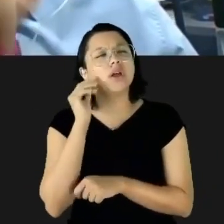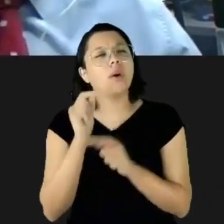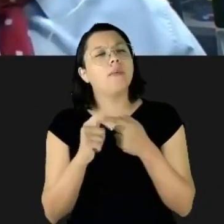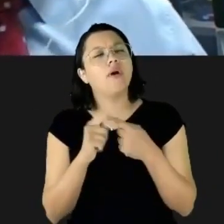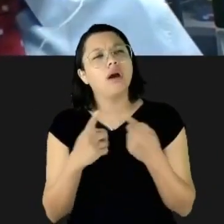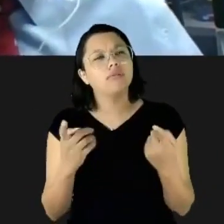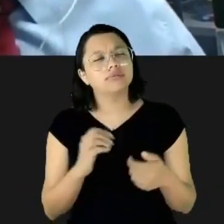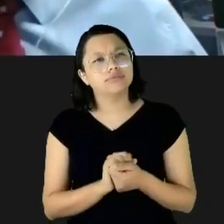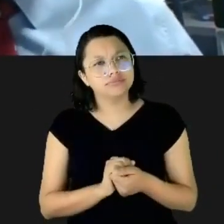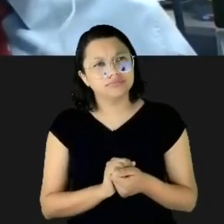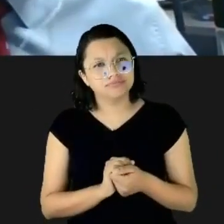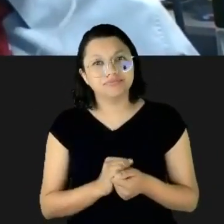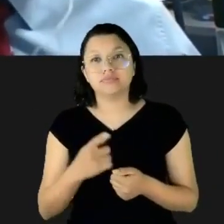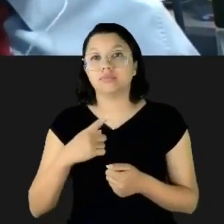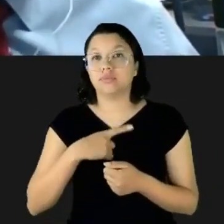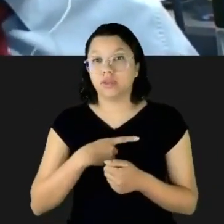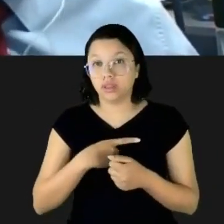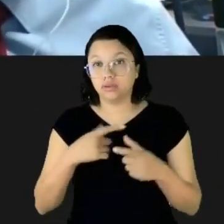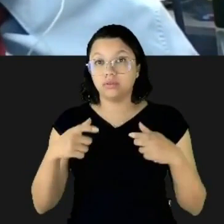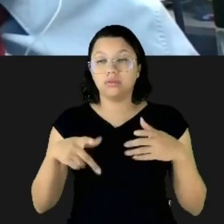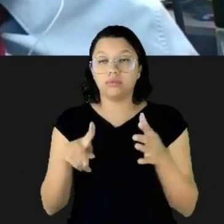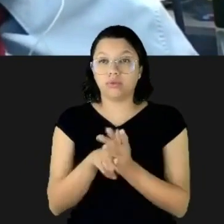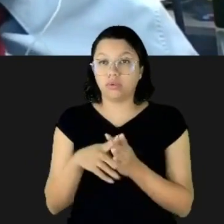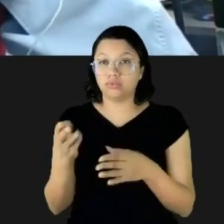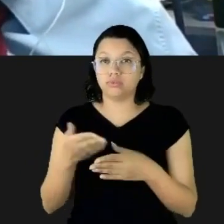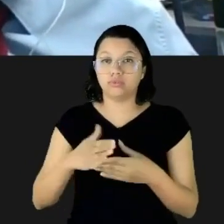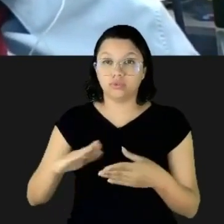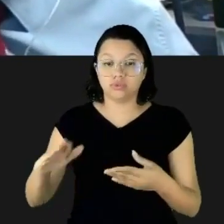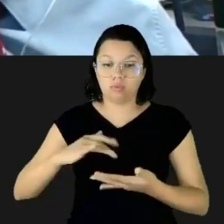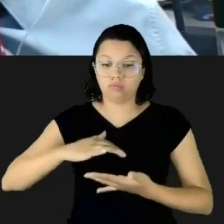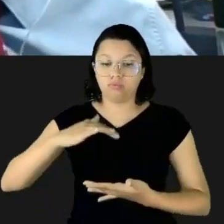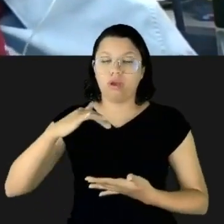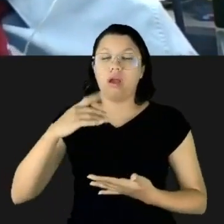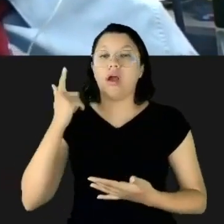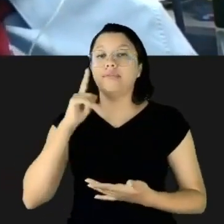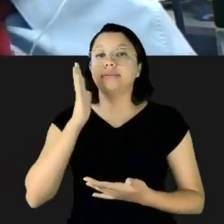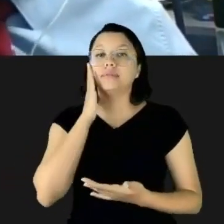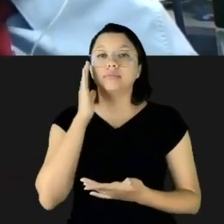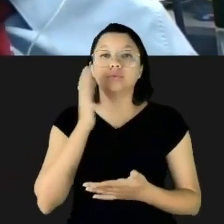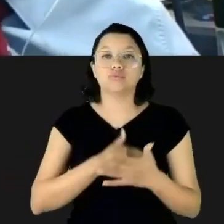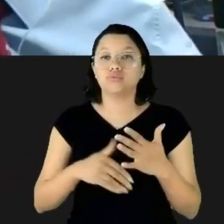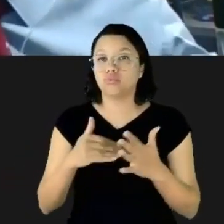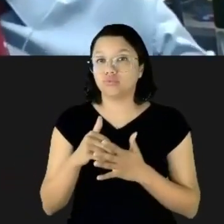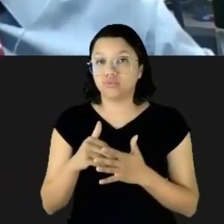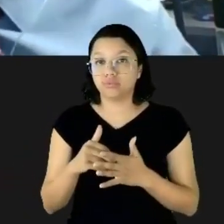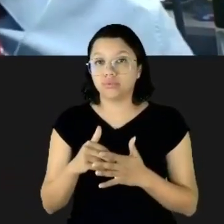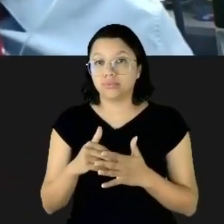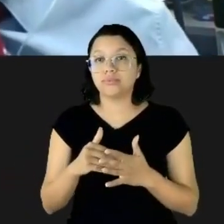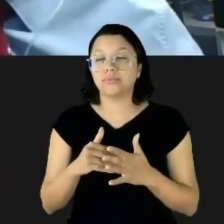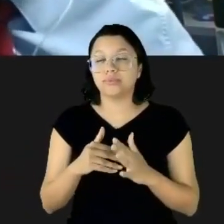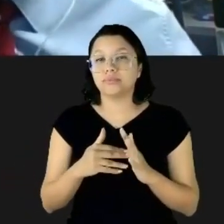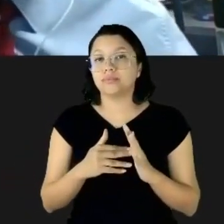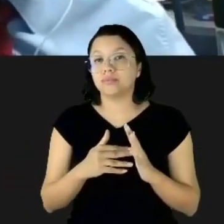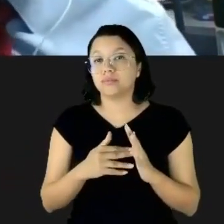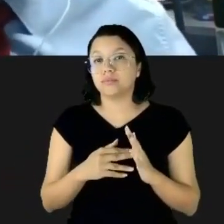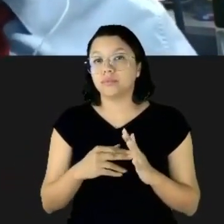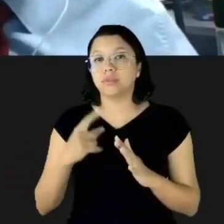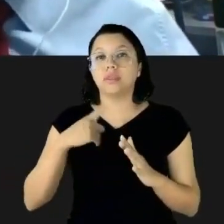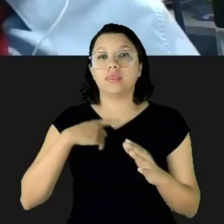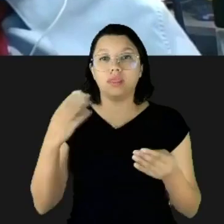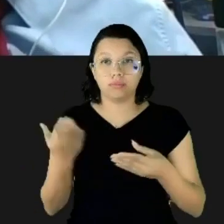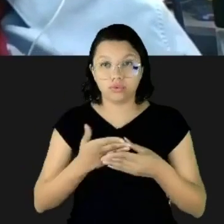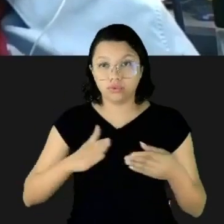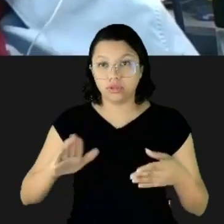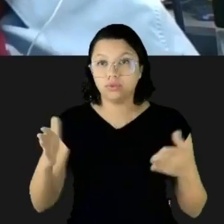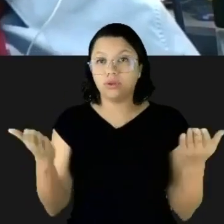porquê. Tem o acervo da unidade que você consegue saber tudo que está em processamento.